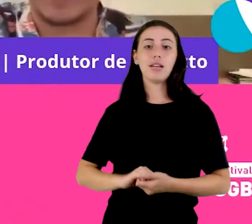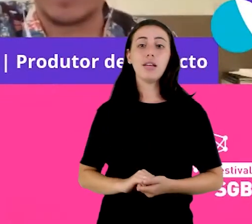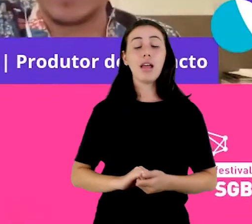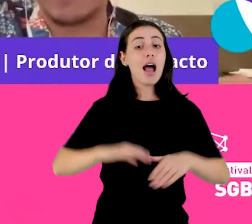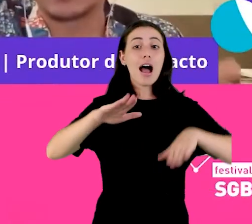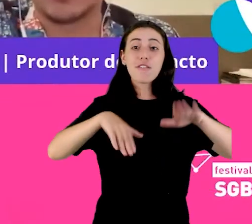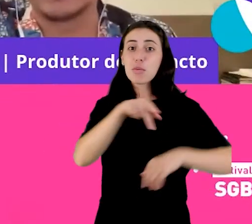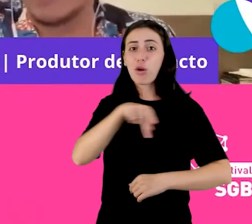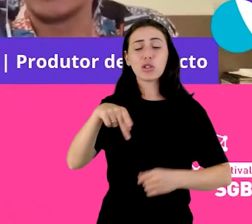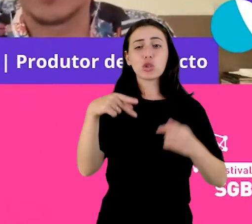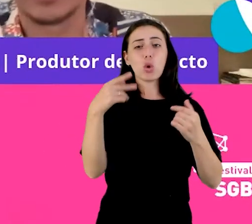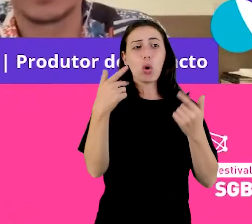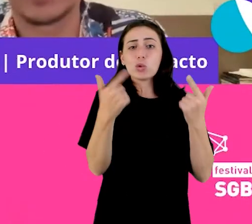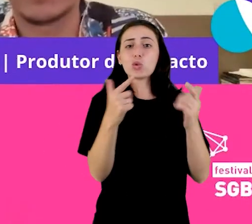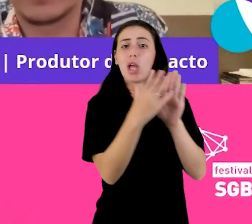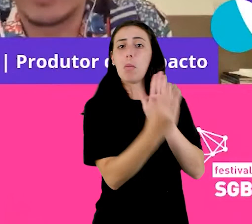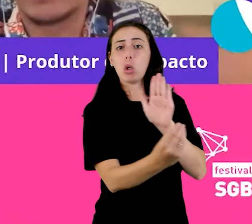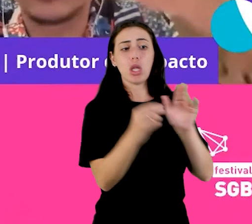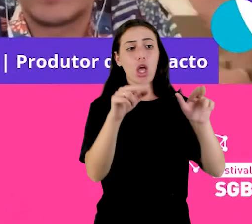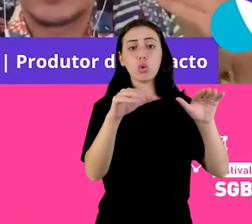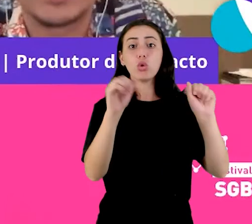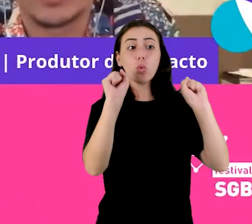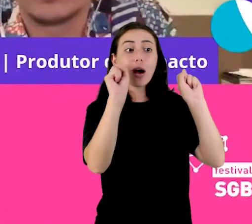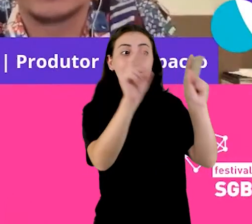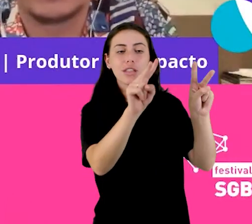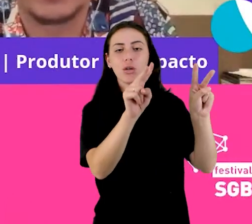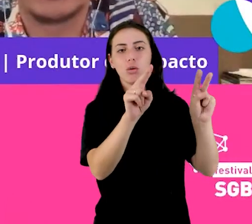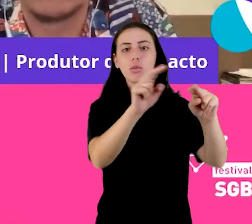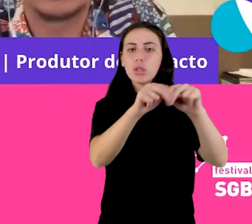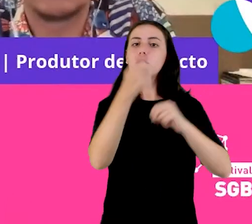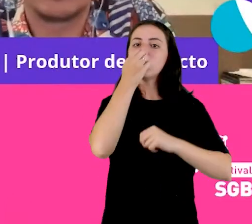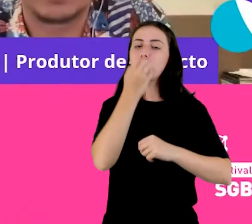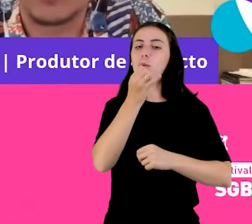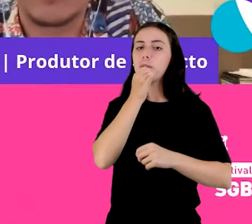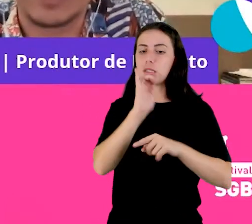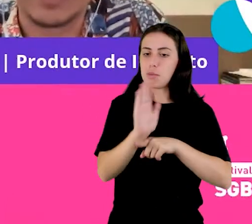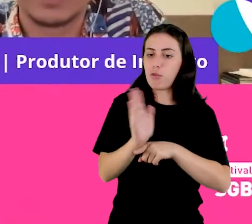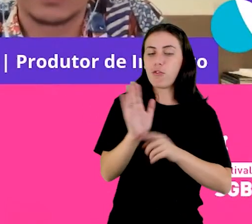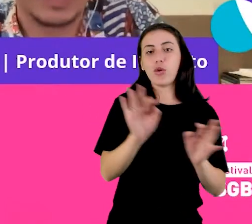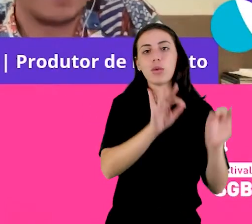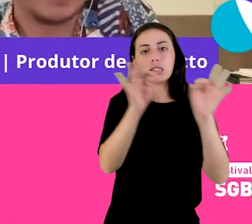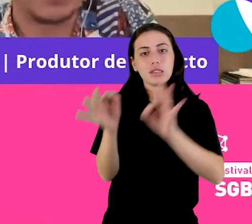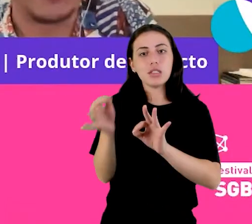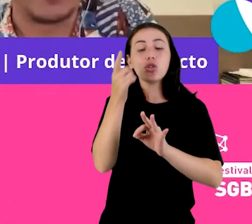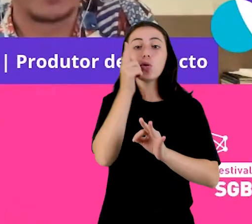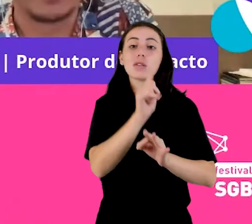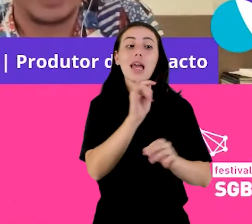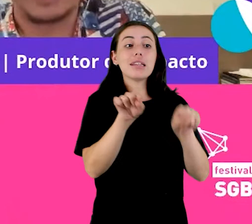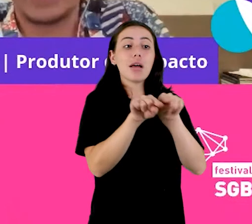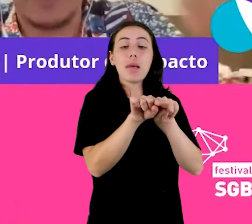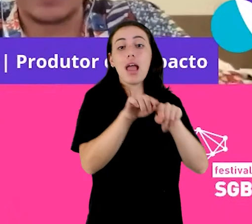obviamente, para jovens é muito importante, porque às vezes alguém está justamente questionando sua identidade de gênero e nunca teve um modelo, nunca viu. Então, se de repente assistir o